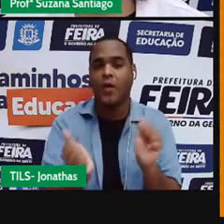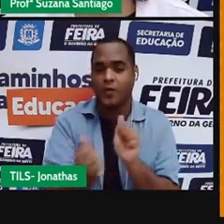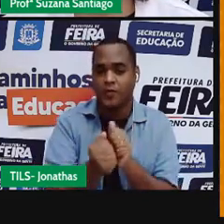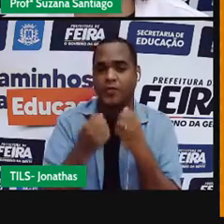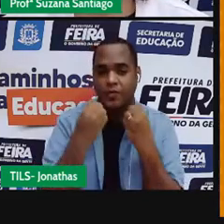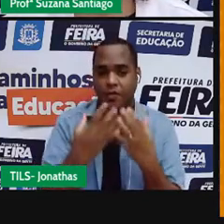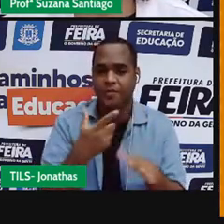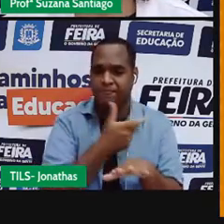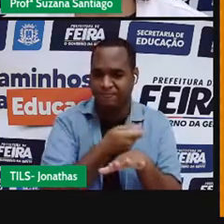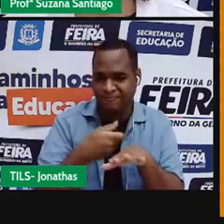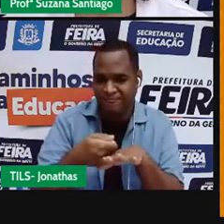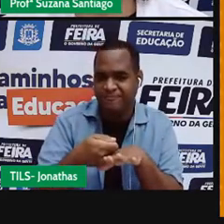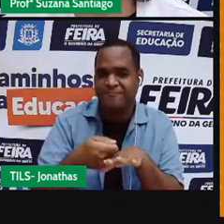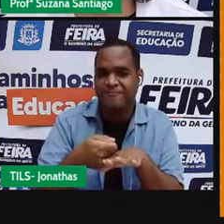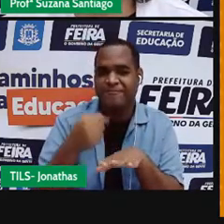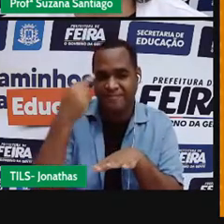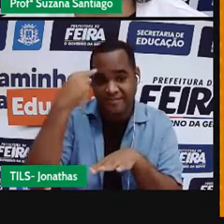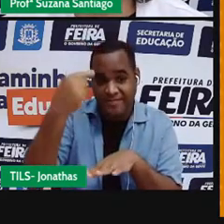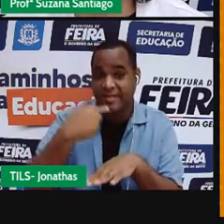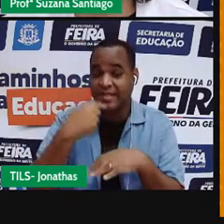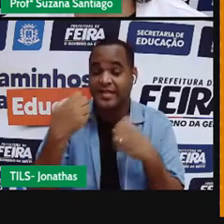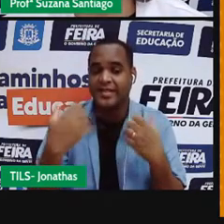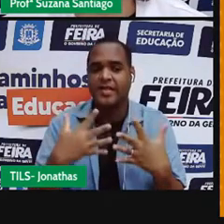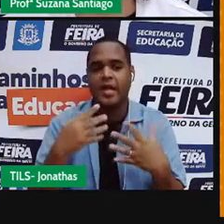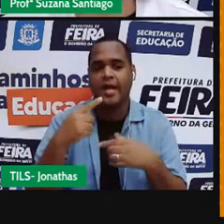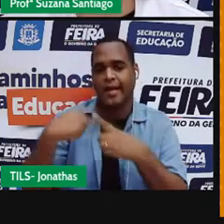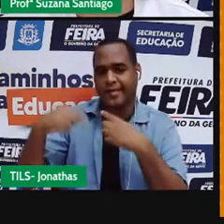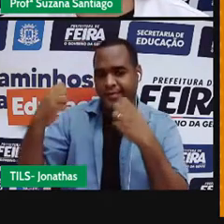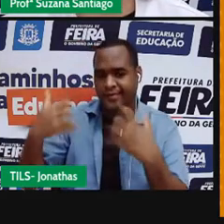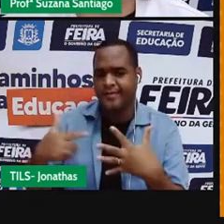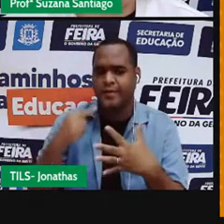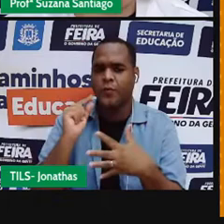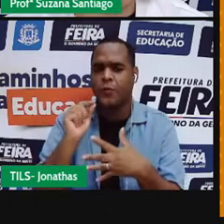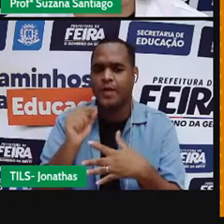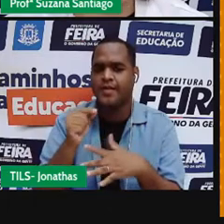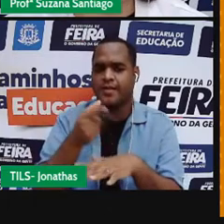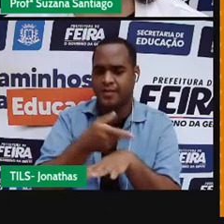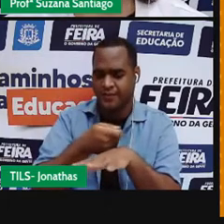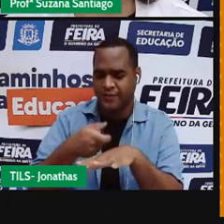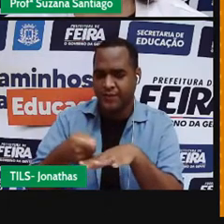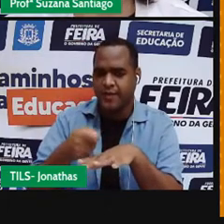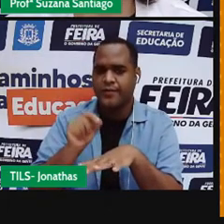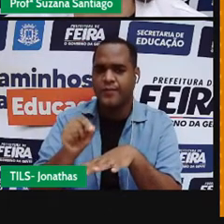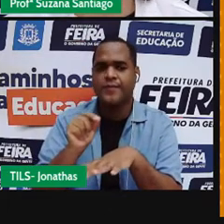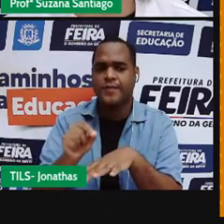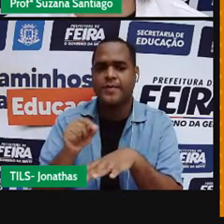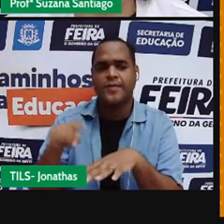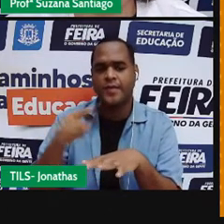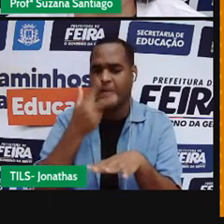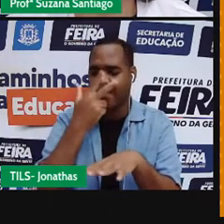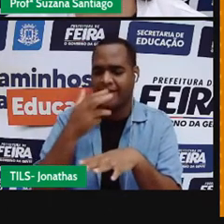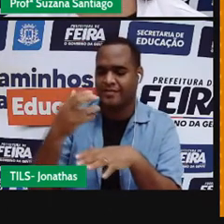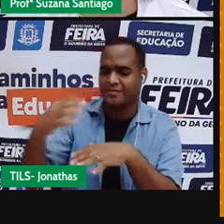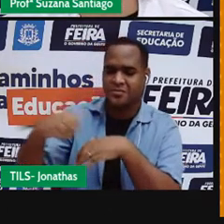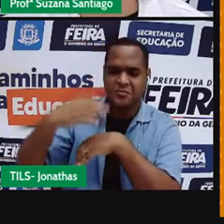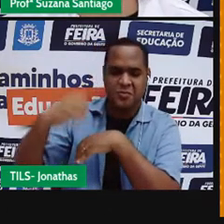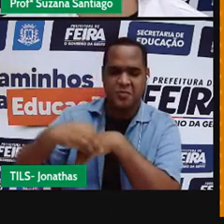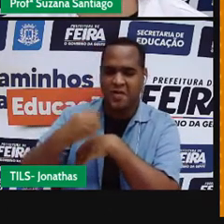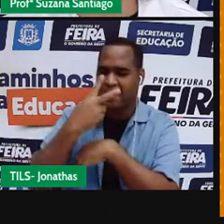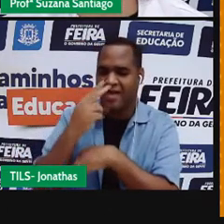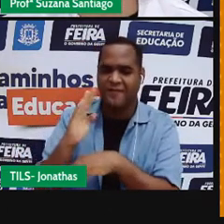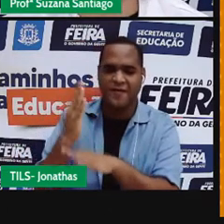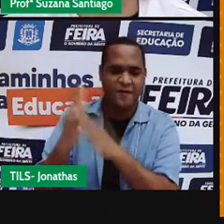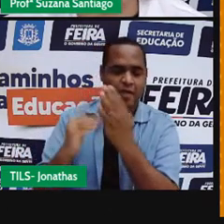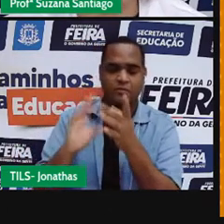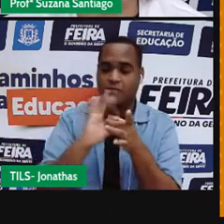lá. A gente já falou na aula anterior o que era fake news, o que era essa desinformação, a gente já trouxe o contexto